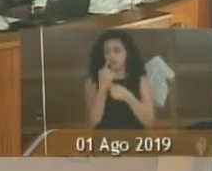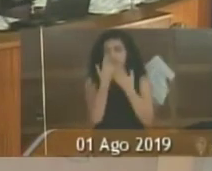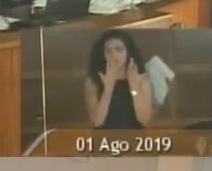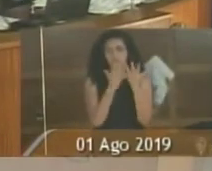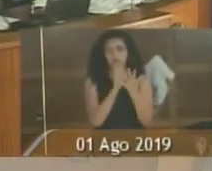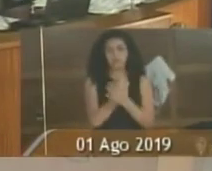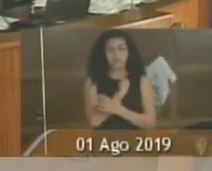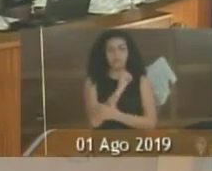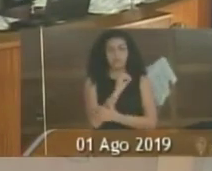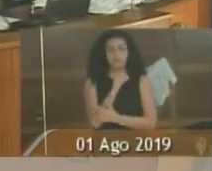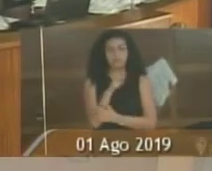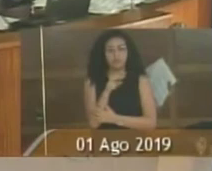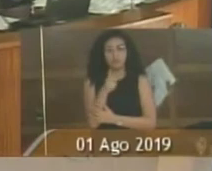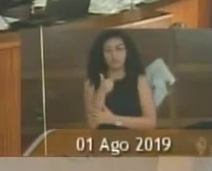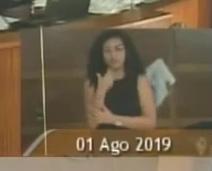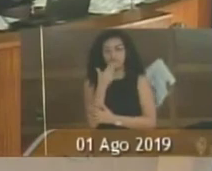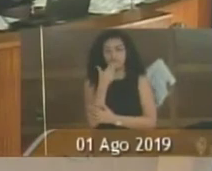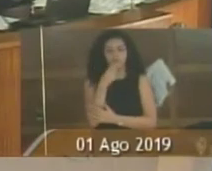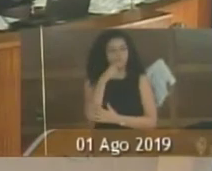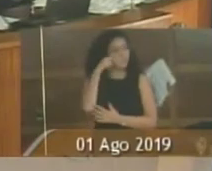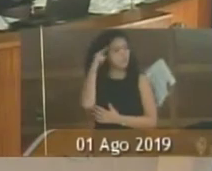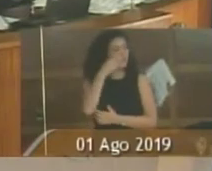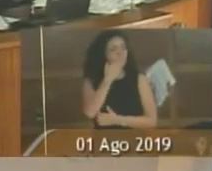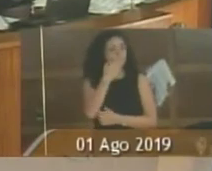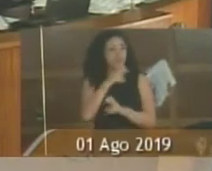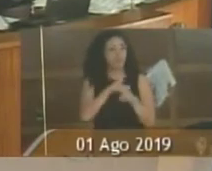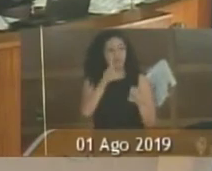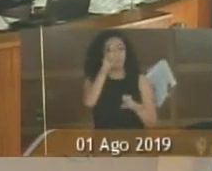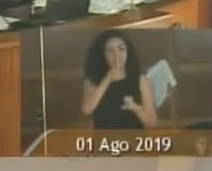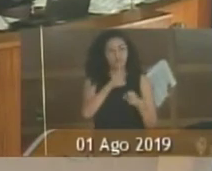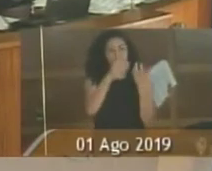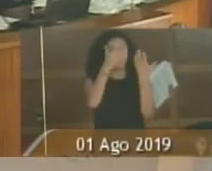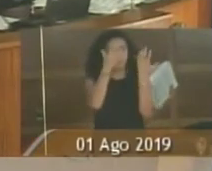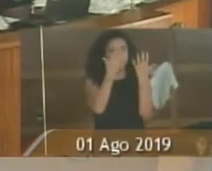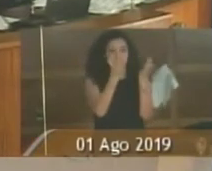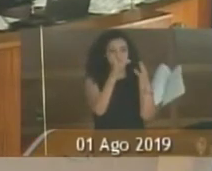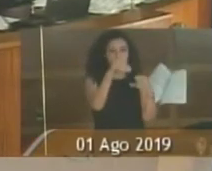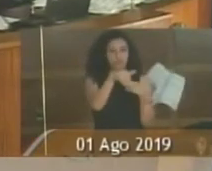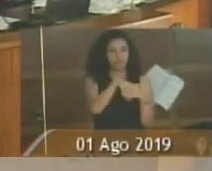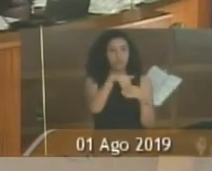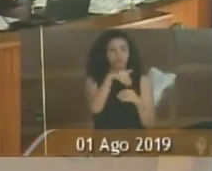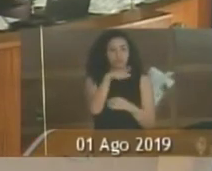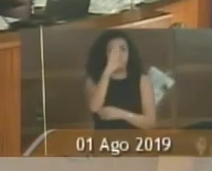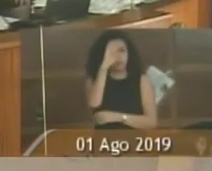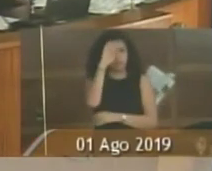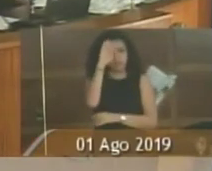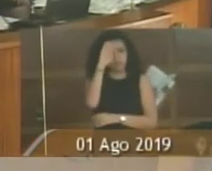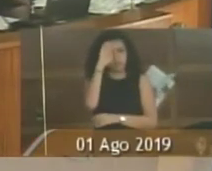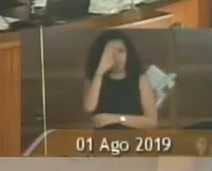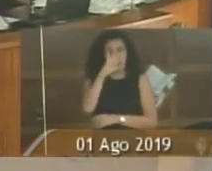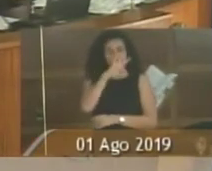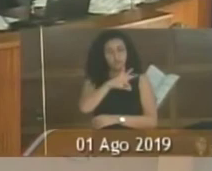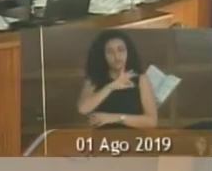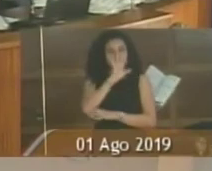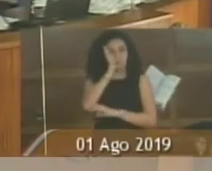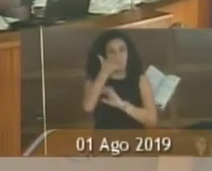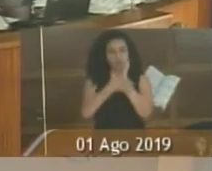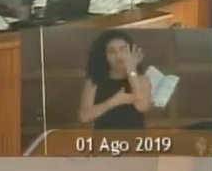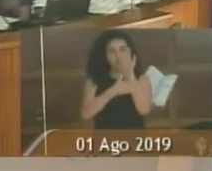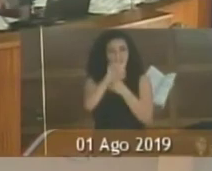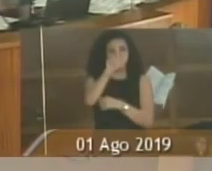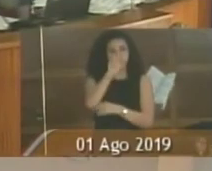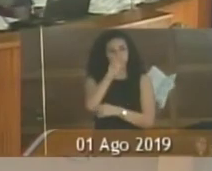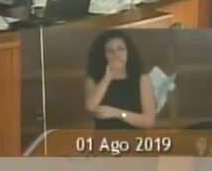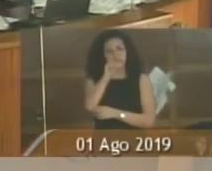moção 051, de autoria do vereador Léo Marmoraria, solicitando a mesa diretora que seja votada a moção de aplauso ao tenente da Polícia Ambiental, Leonardo Falcão